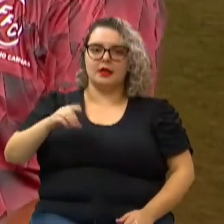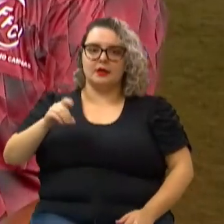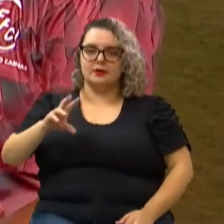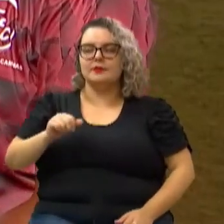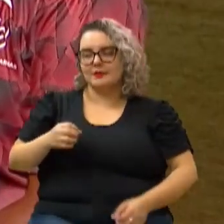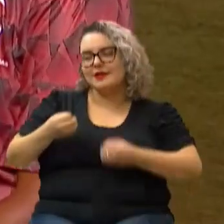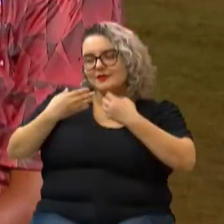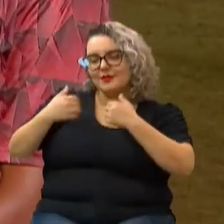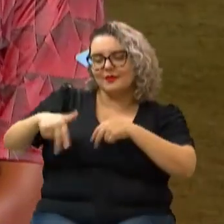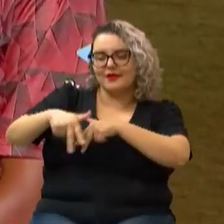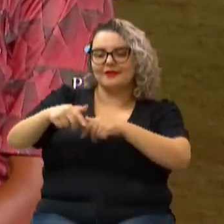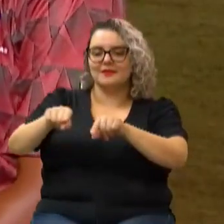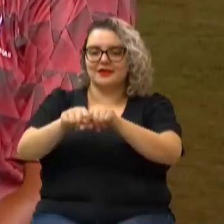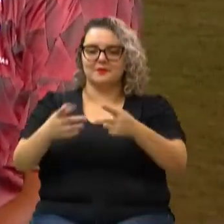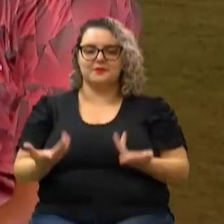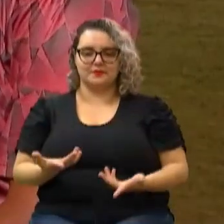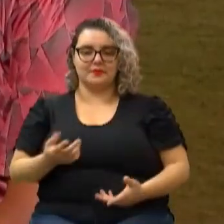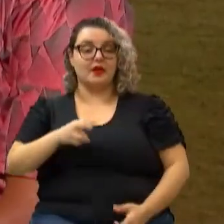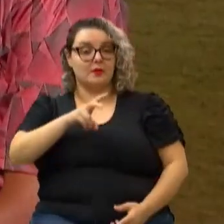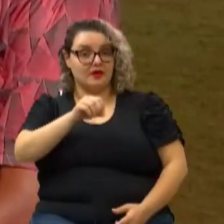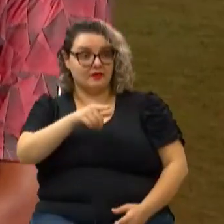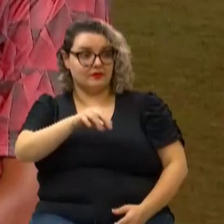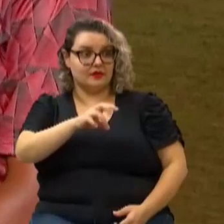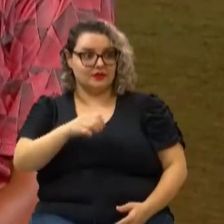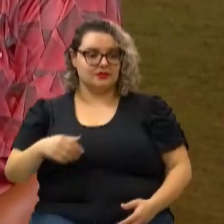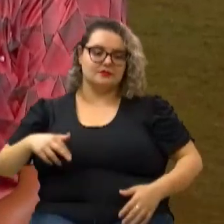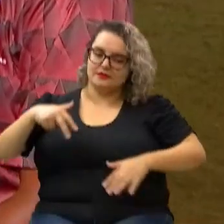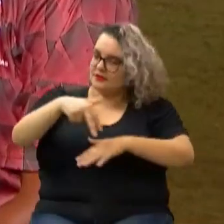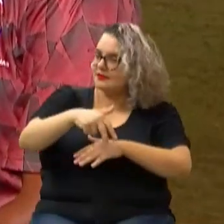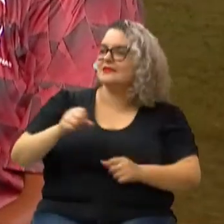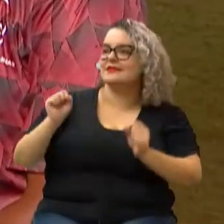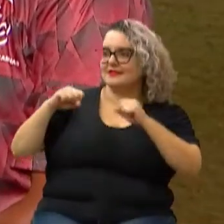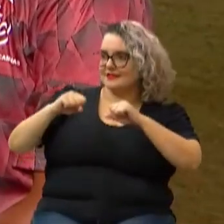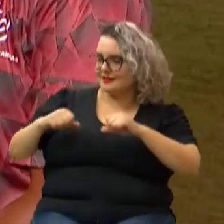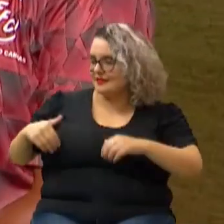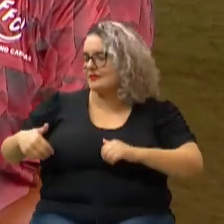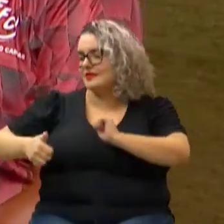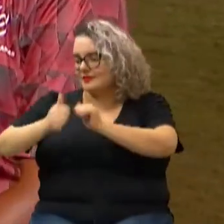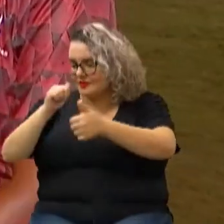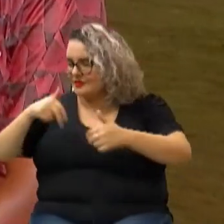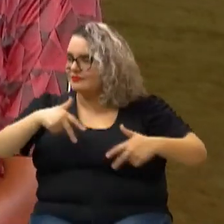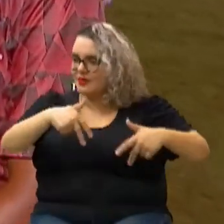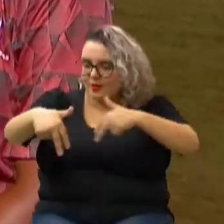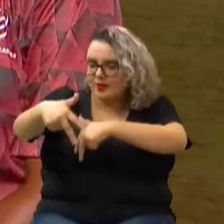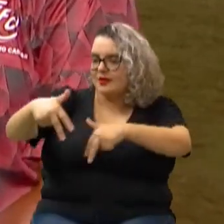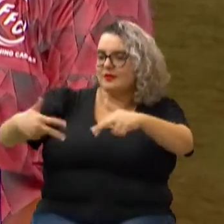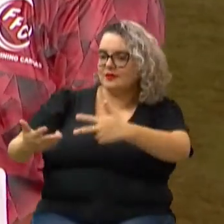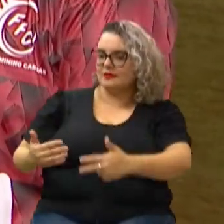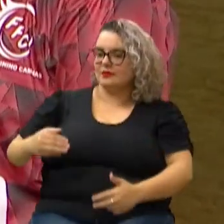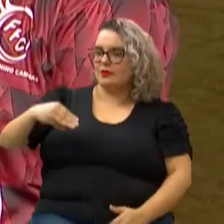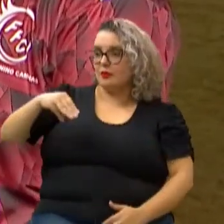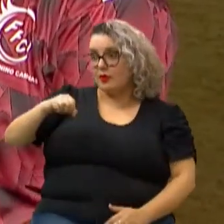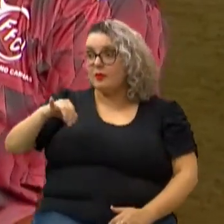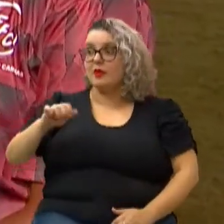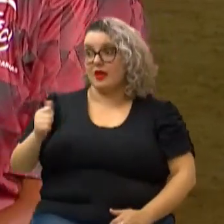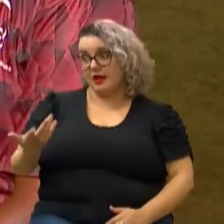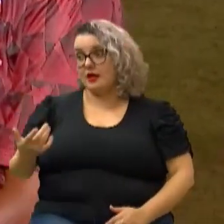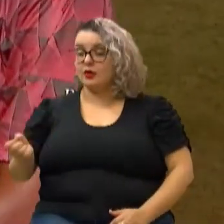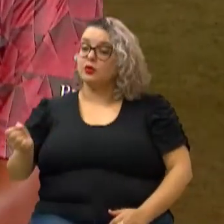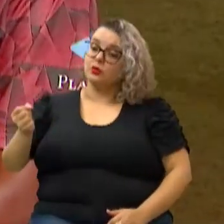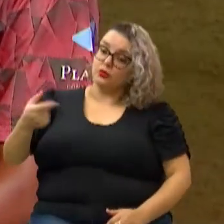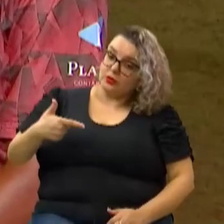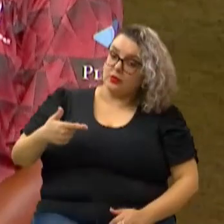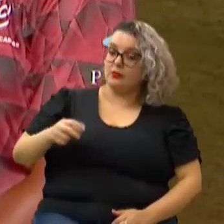parte armadora hoje, mas sou boa de marcação também. Então você é uma volante que gosta de sair pro jogo? Gosto de sair mais pro jogo. Prefiro mais jogar ali